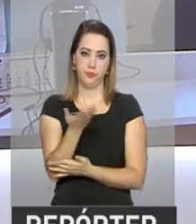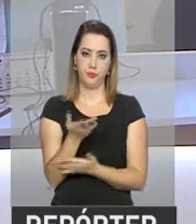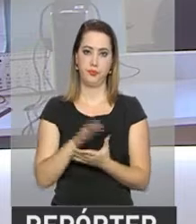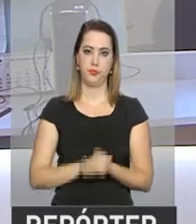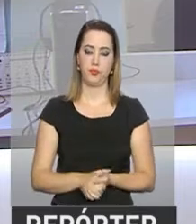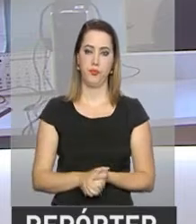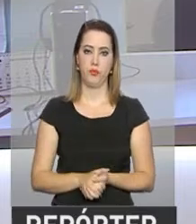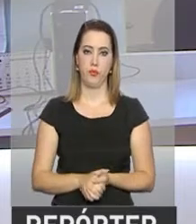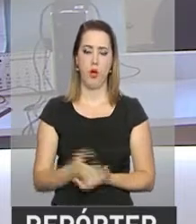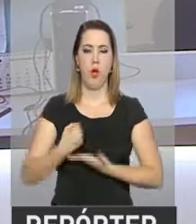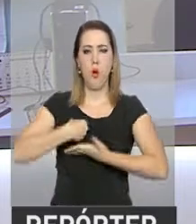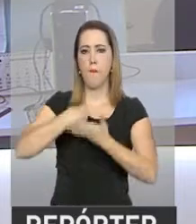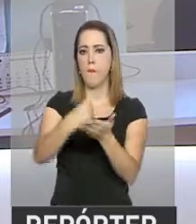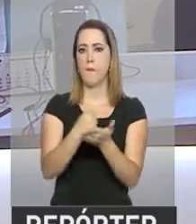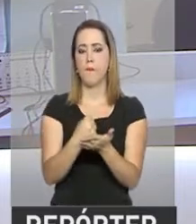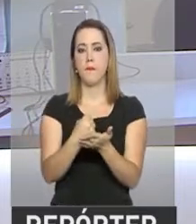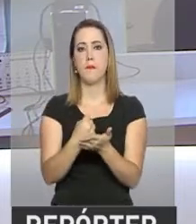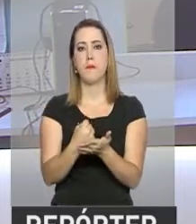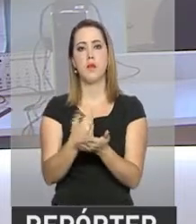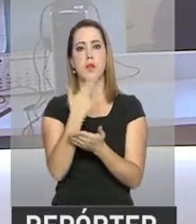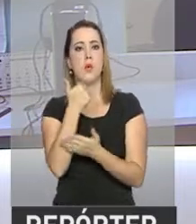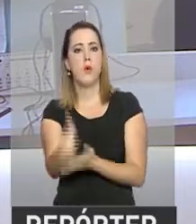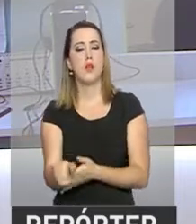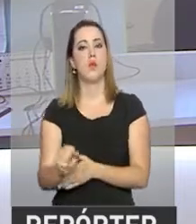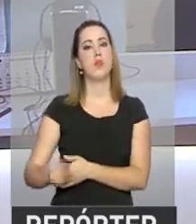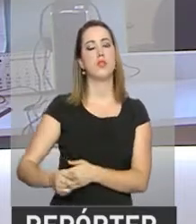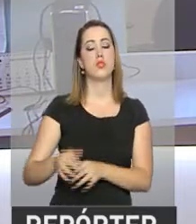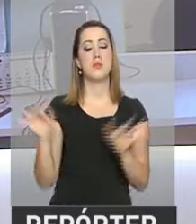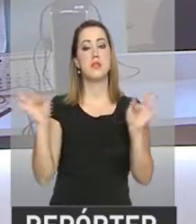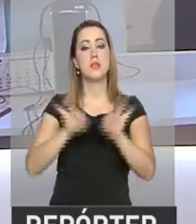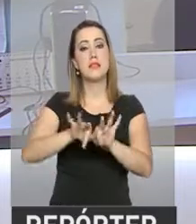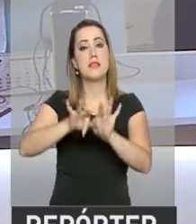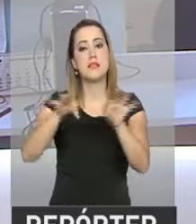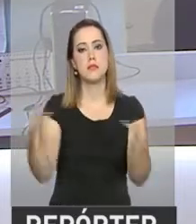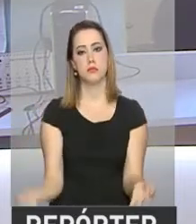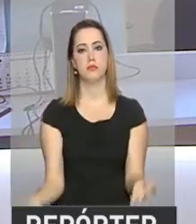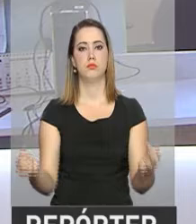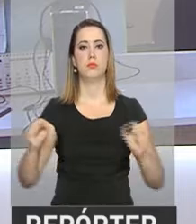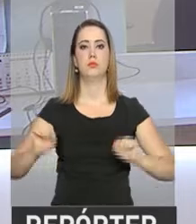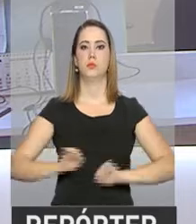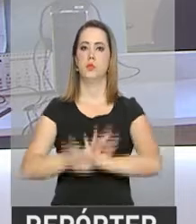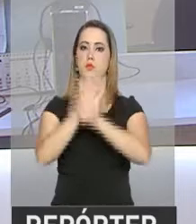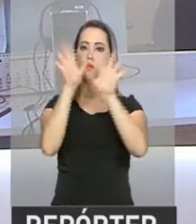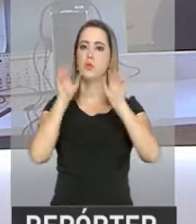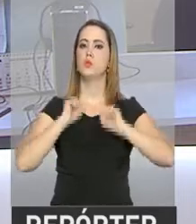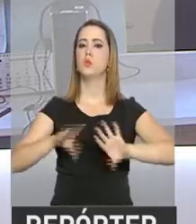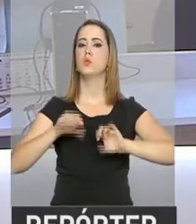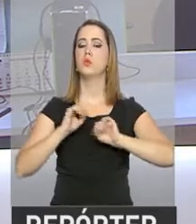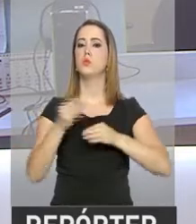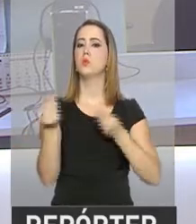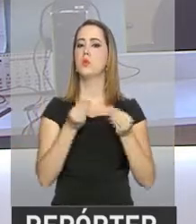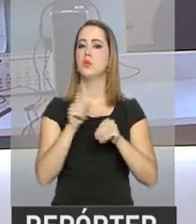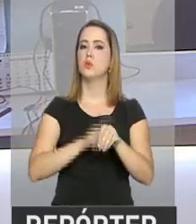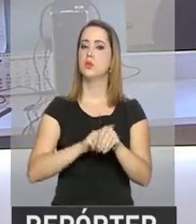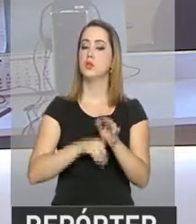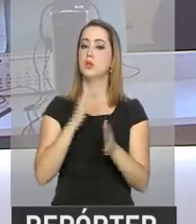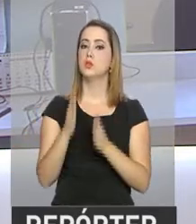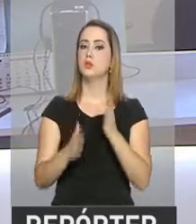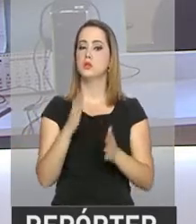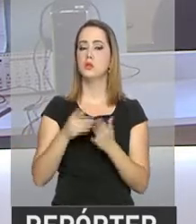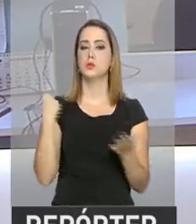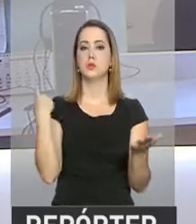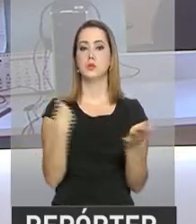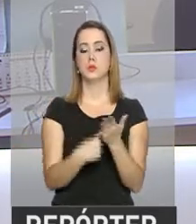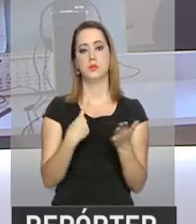linguagem mais simples e clara. Para isso, a Agência Nacional de Saúde lançou uma cartilha com orientações sobre os prazos que devem ser cumpridos